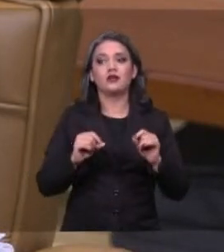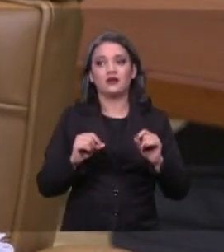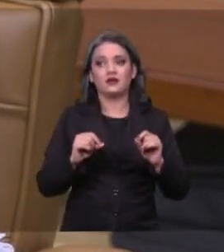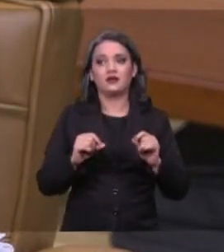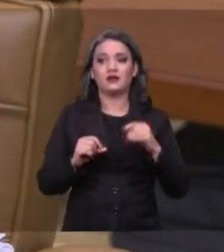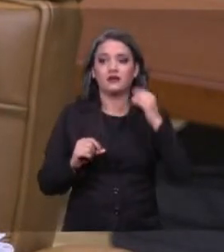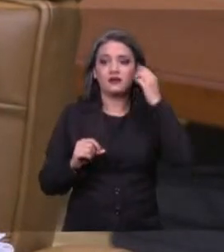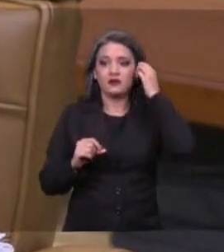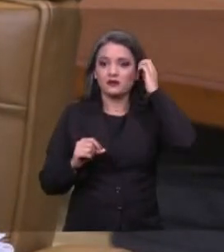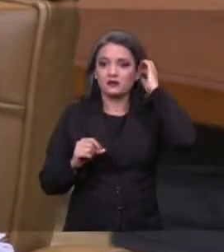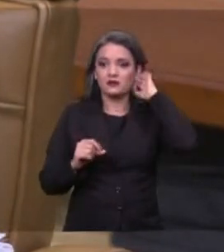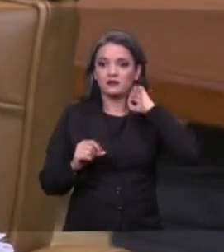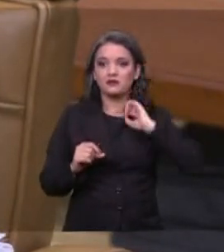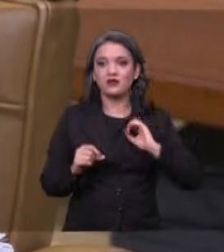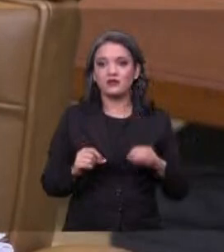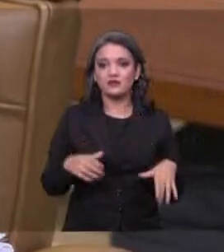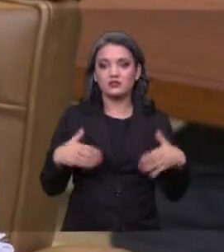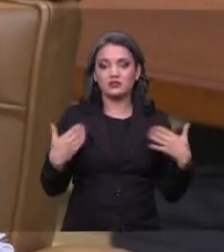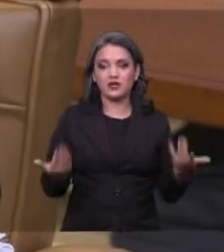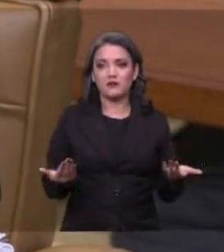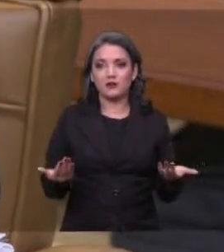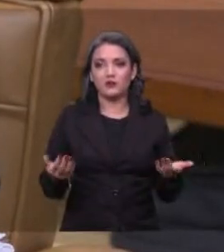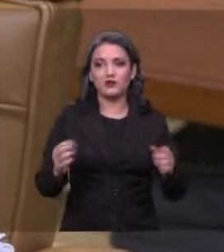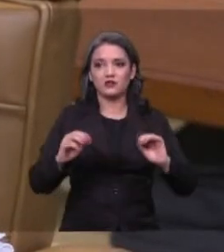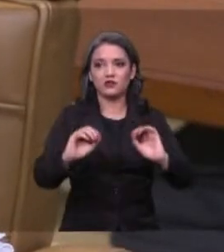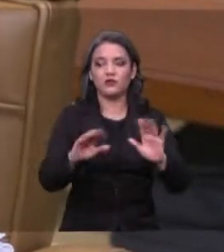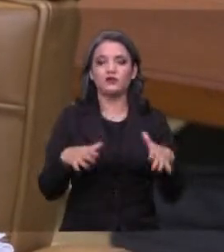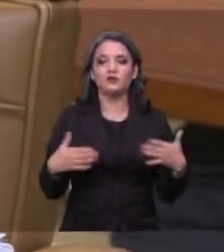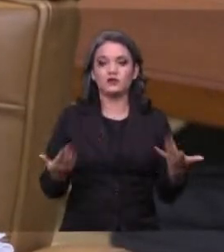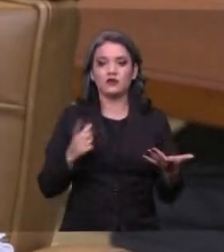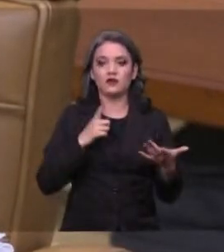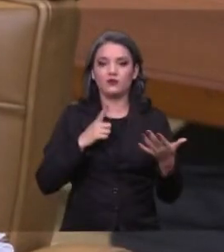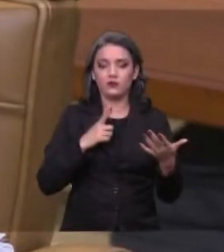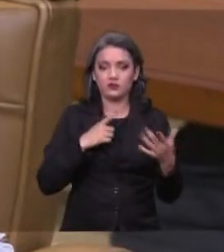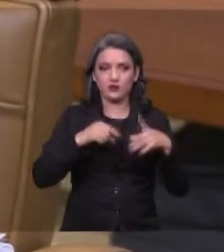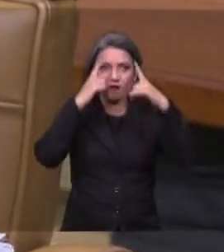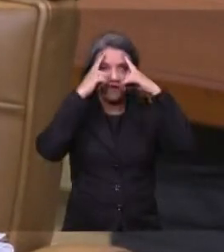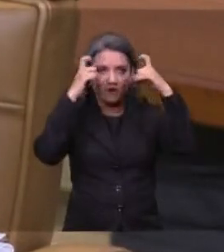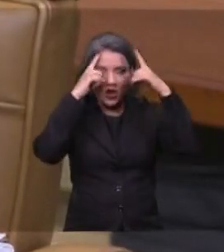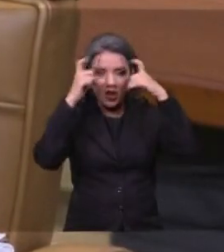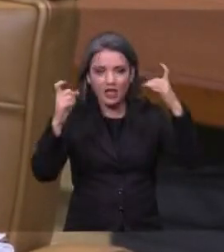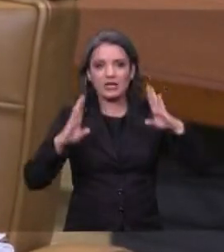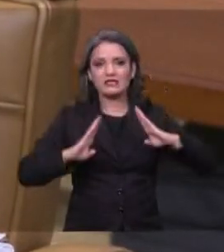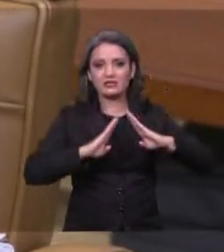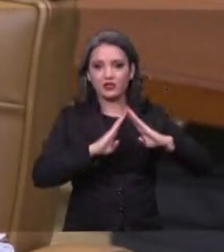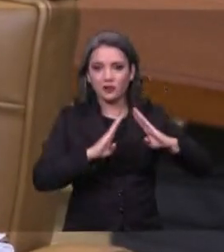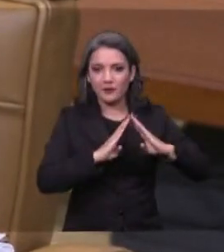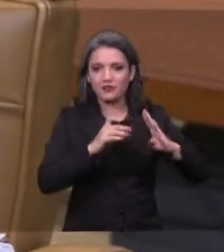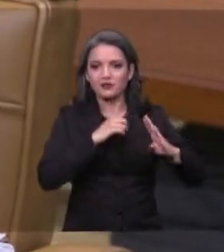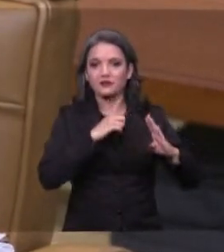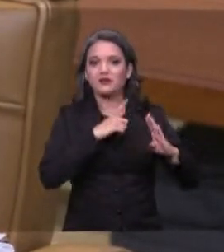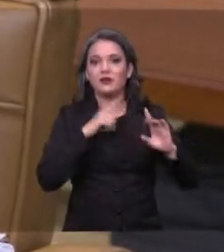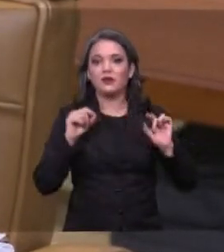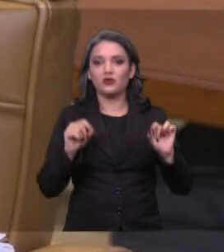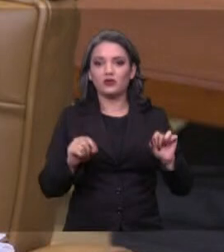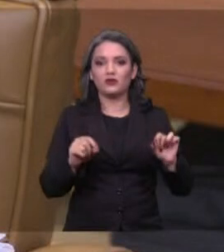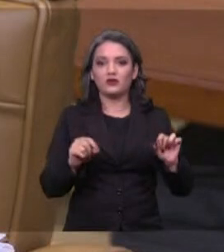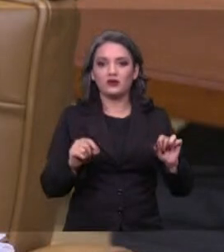Júri. Os casos de violência doméstica e familiar, entendo que o eminente ministro Toffoli foi muito